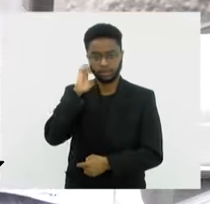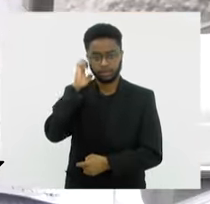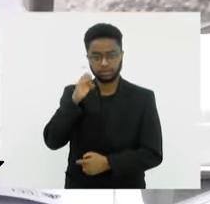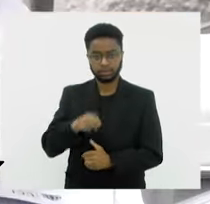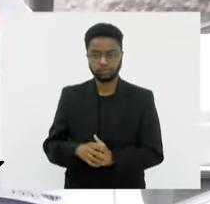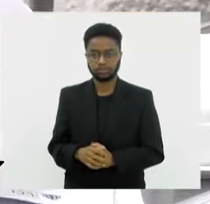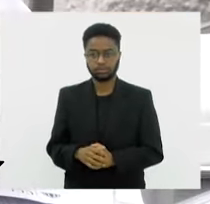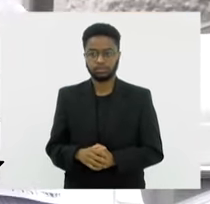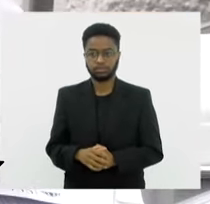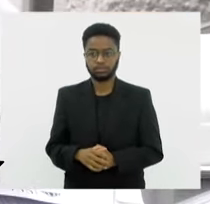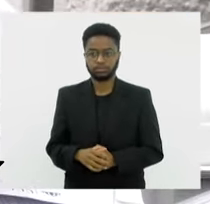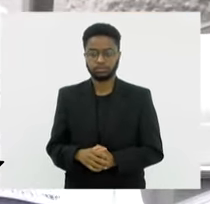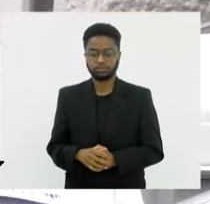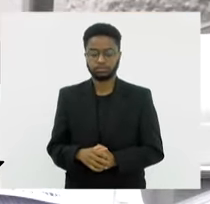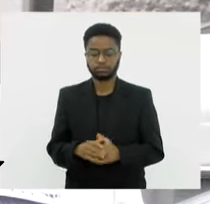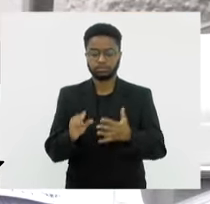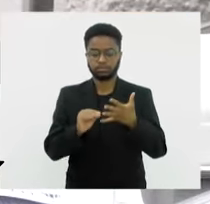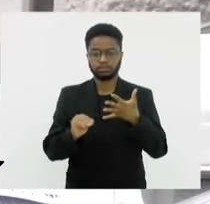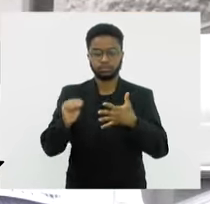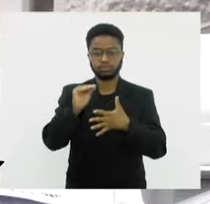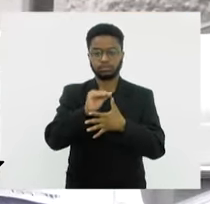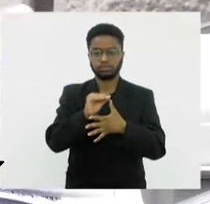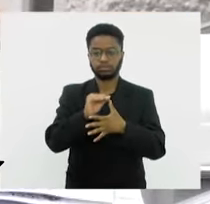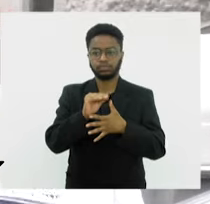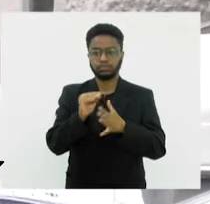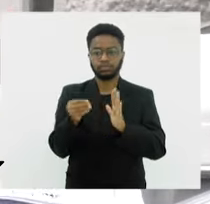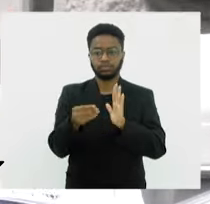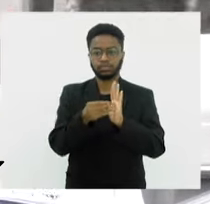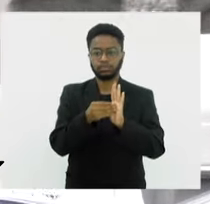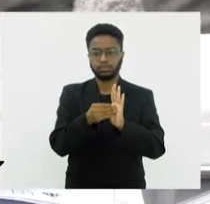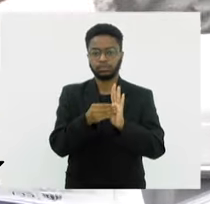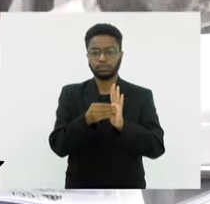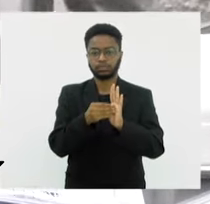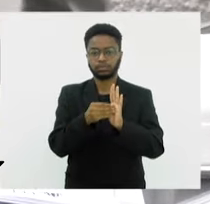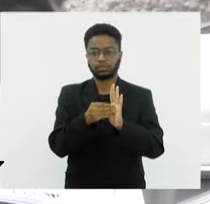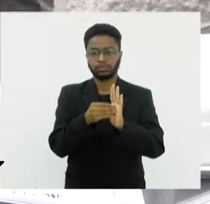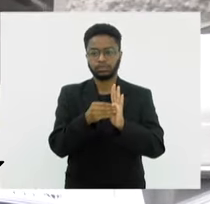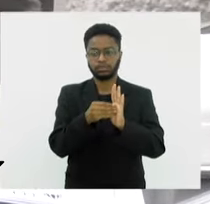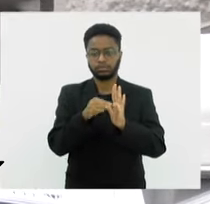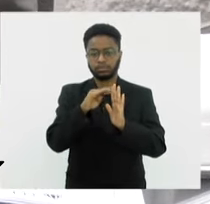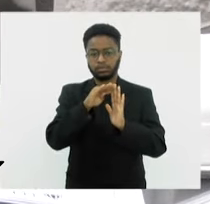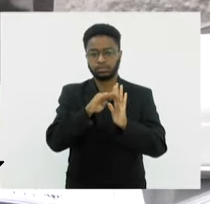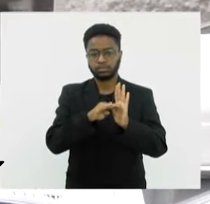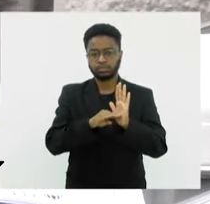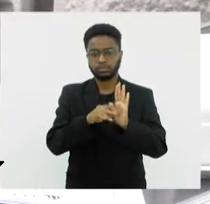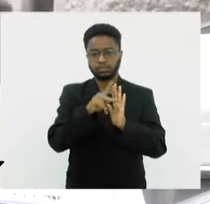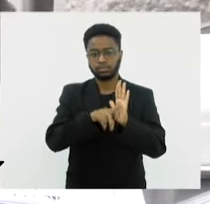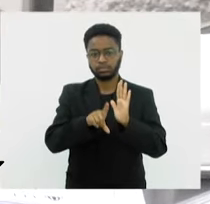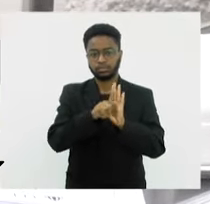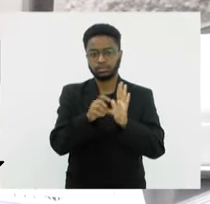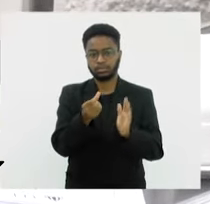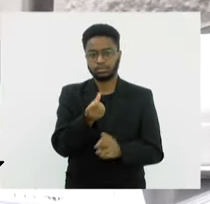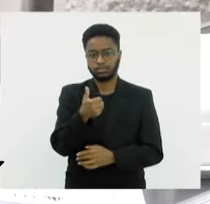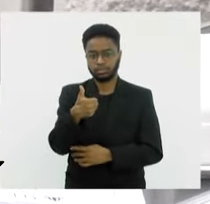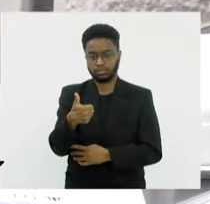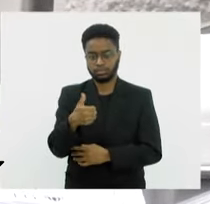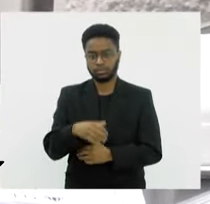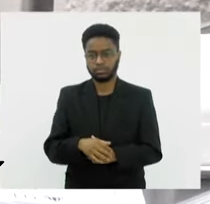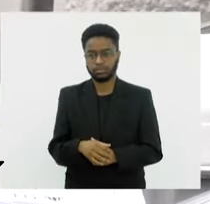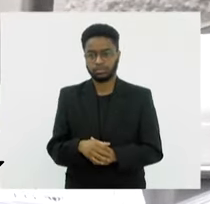de inverter a pauta, chamando aos trabalhos o projeto 61 da